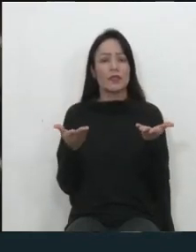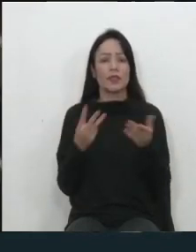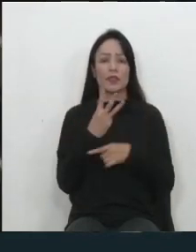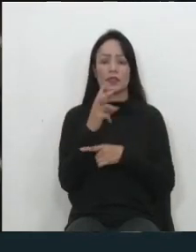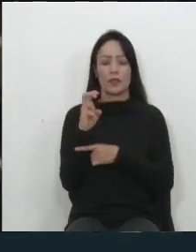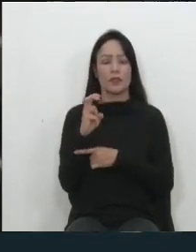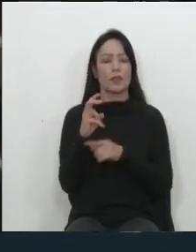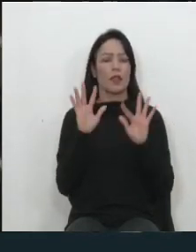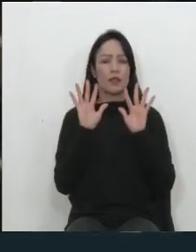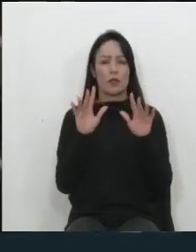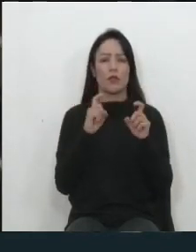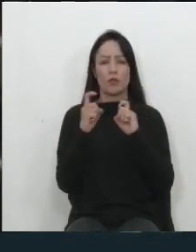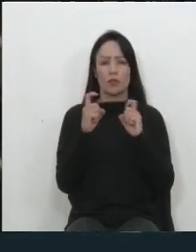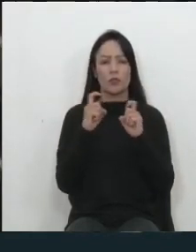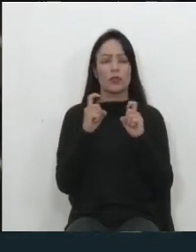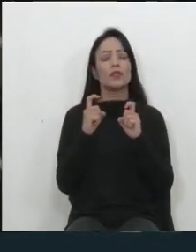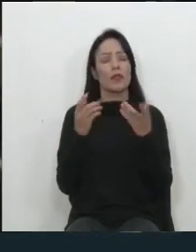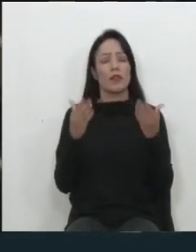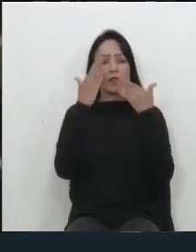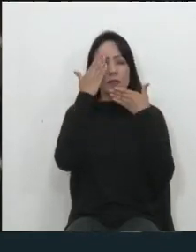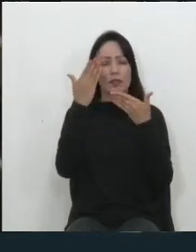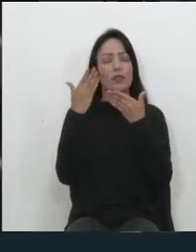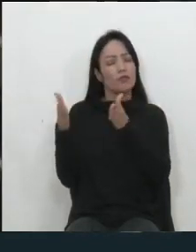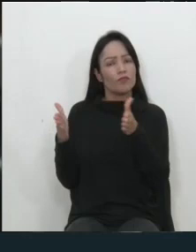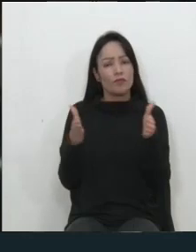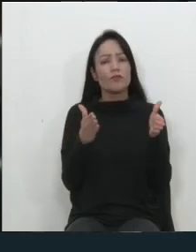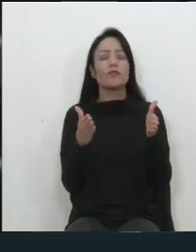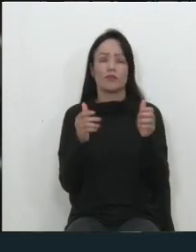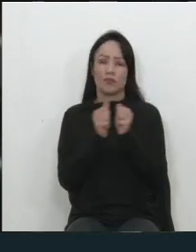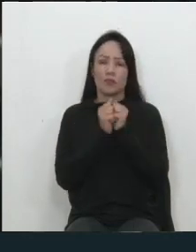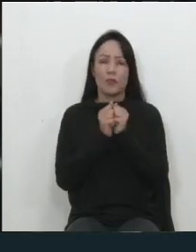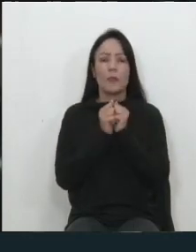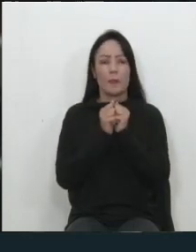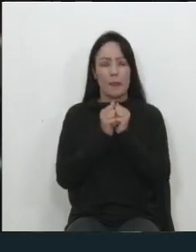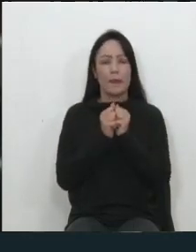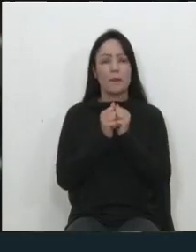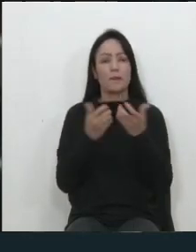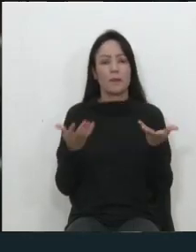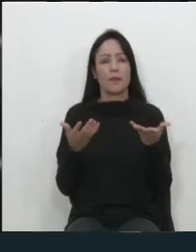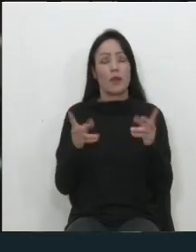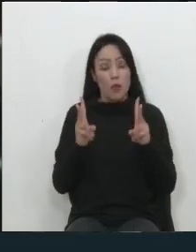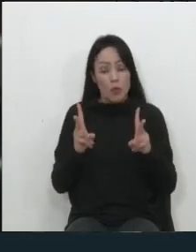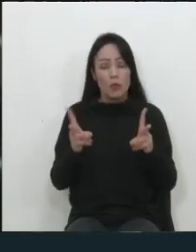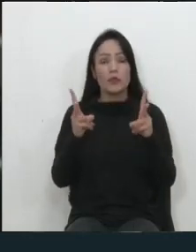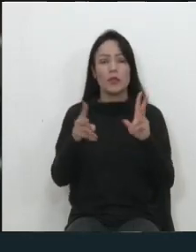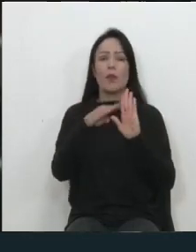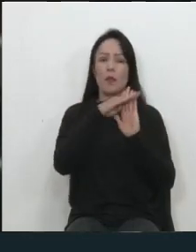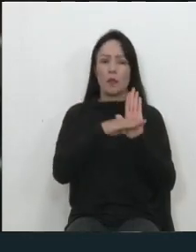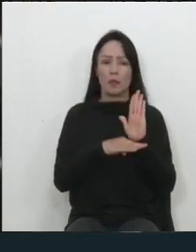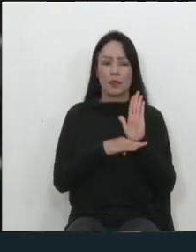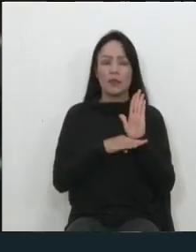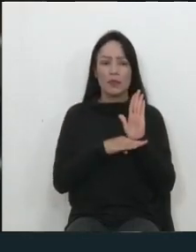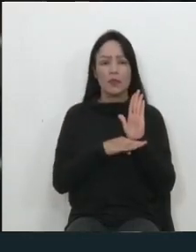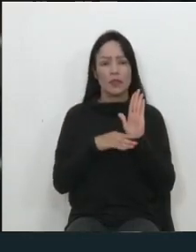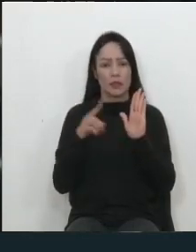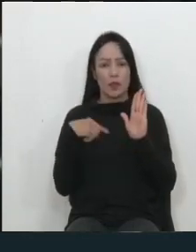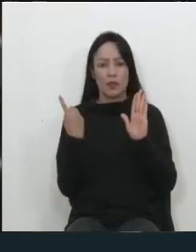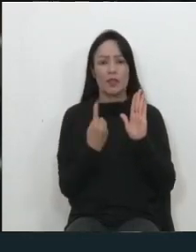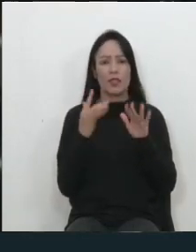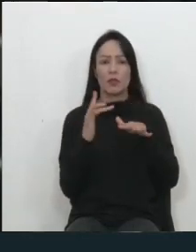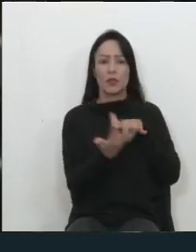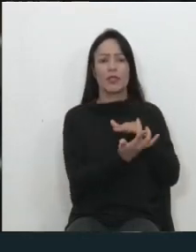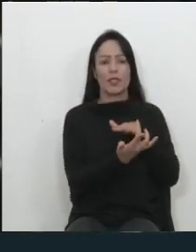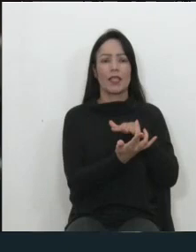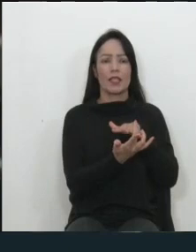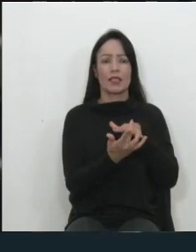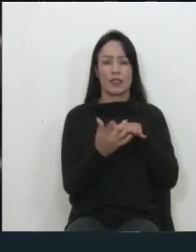35ª sessão ordinária. Agradeço por você ter ficado com a gente, agradeço o carinho da sua audiência. Continue aí na nossa programação, nas nossas redes sociais e